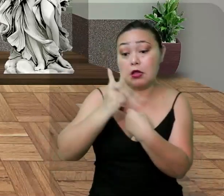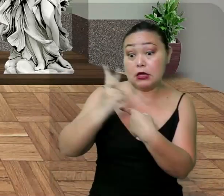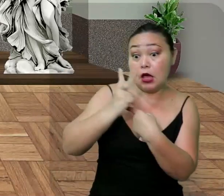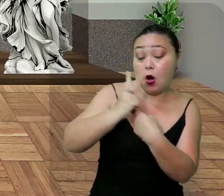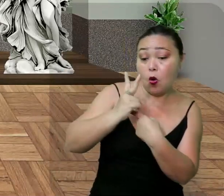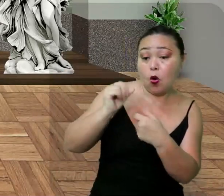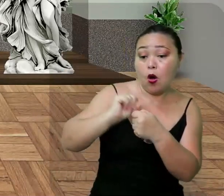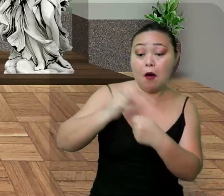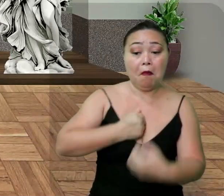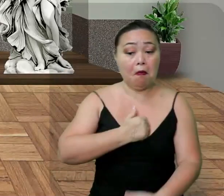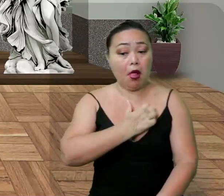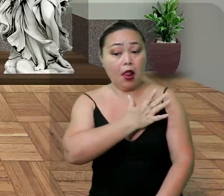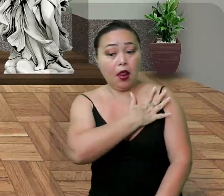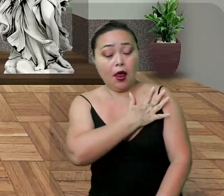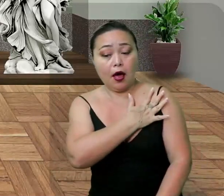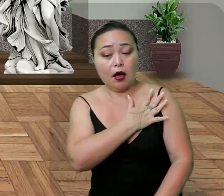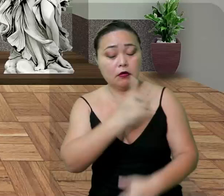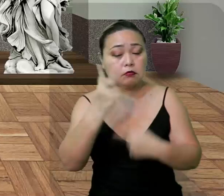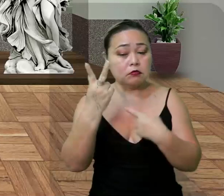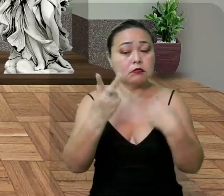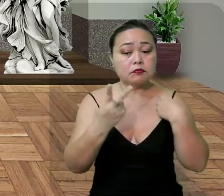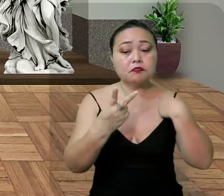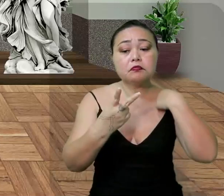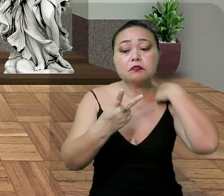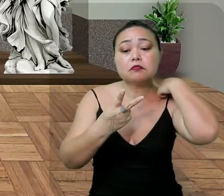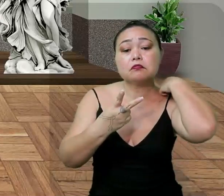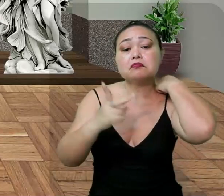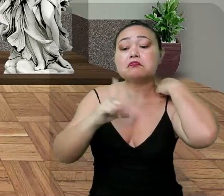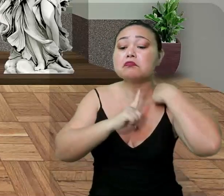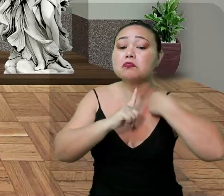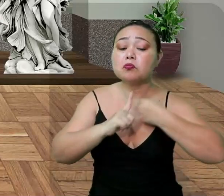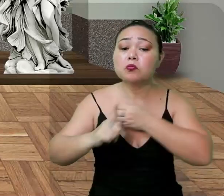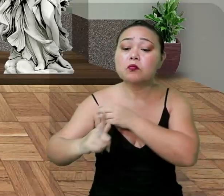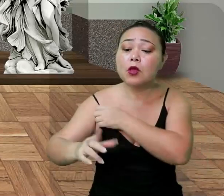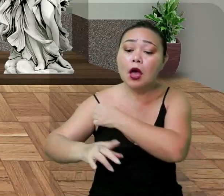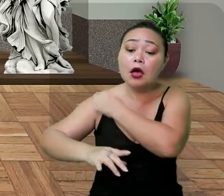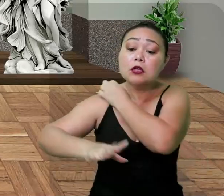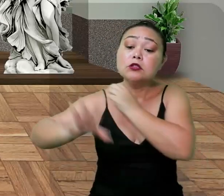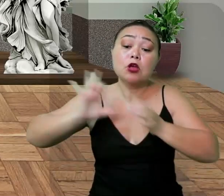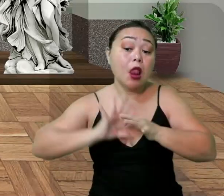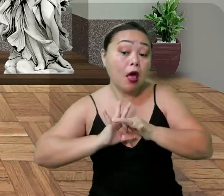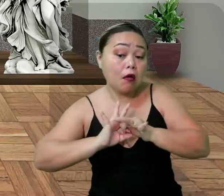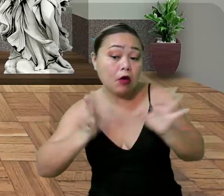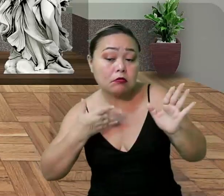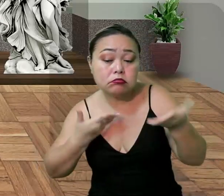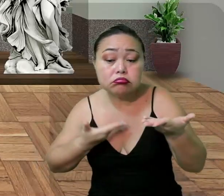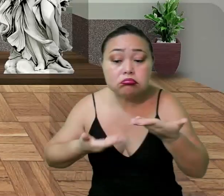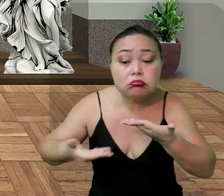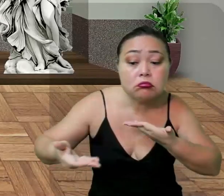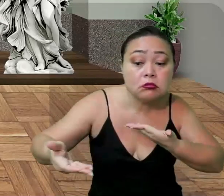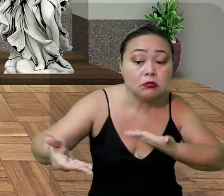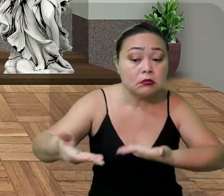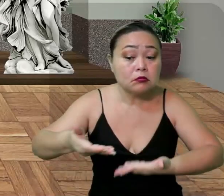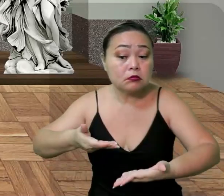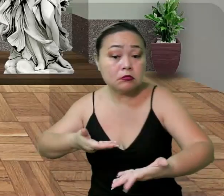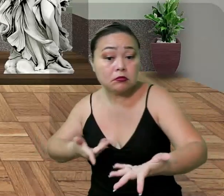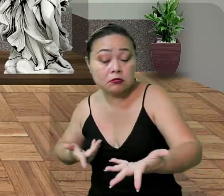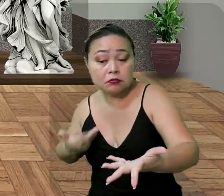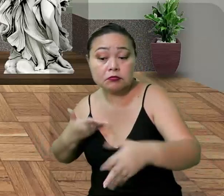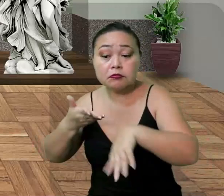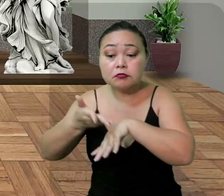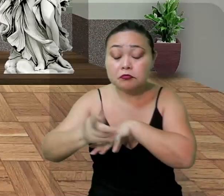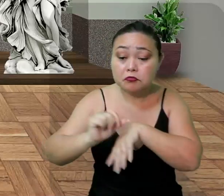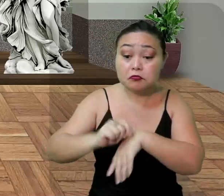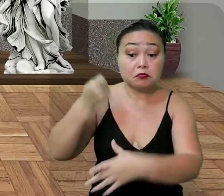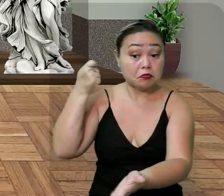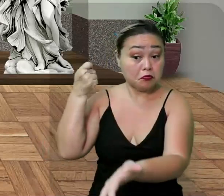proteção militar, né? Você tinha a liberdade que existia. Então, você